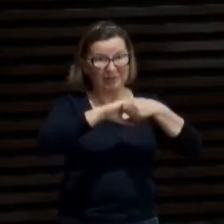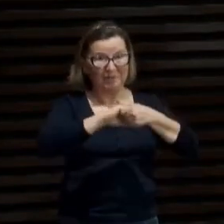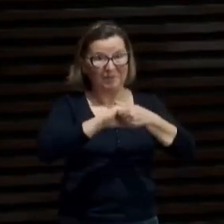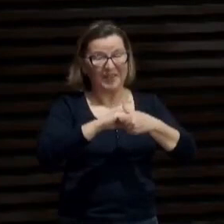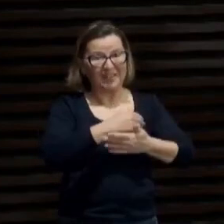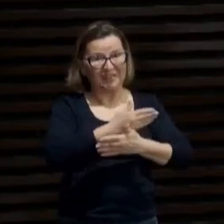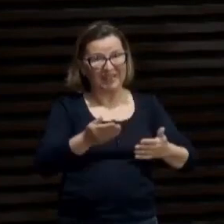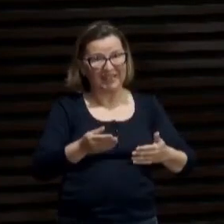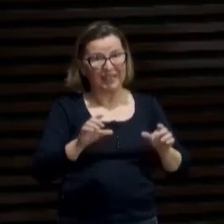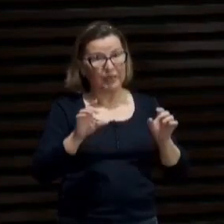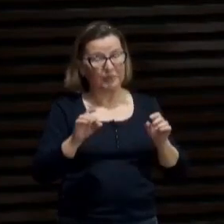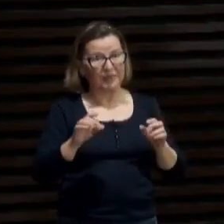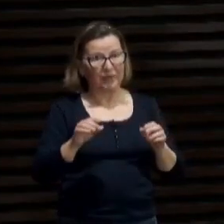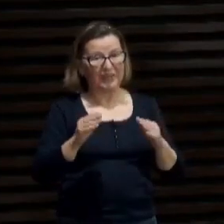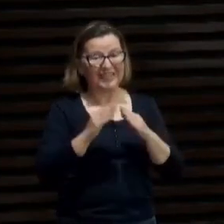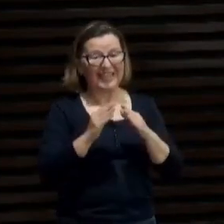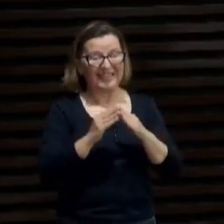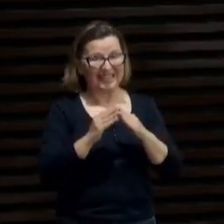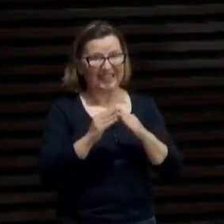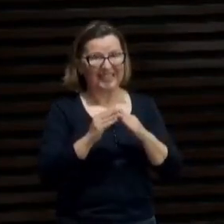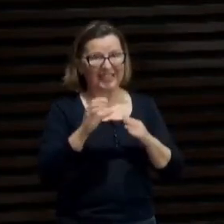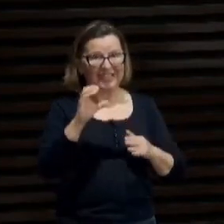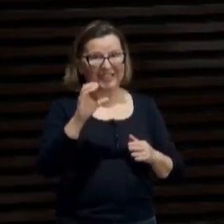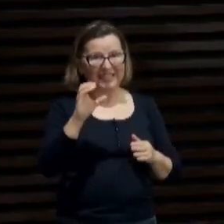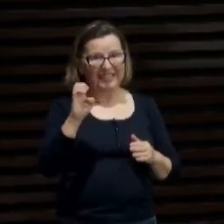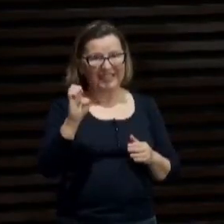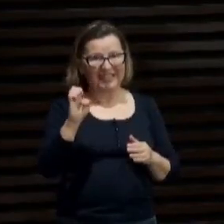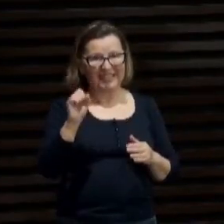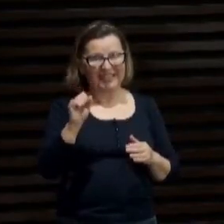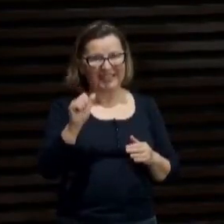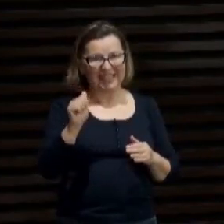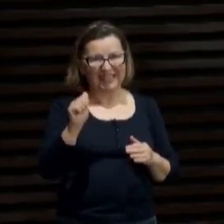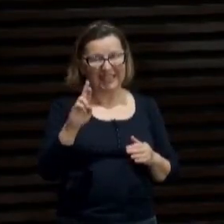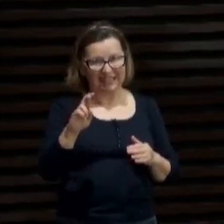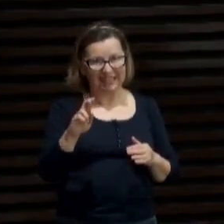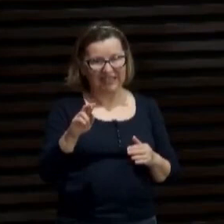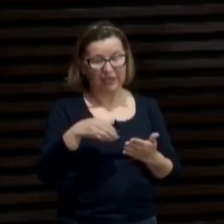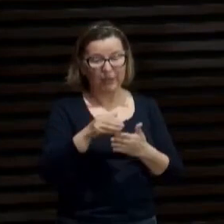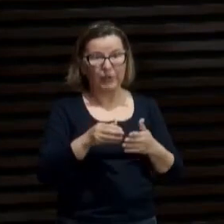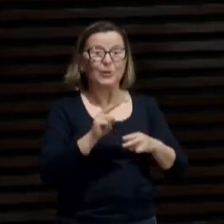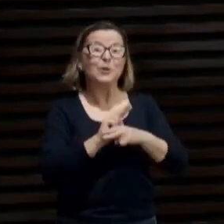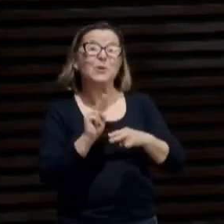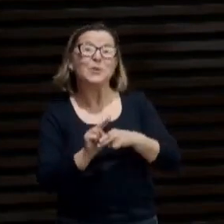São os guardas, todos evangelizados e saudando a igreja. Os caras nasceram de